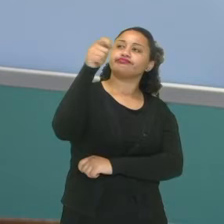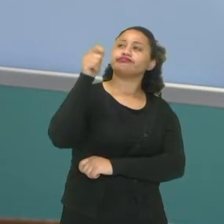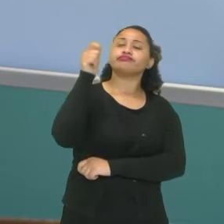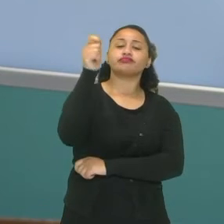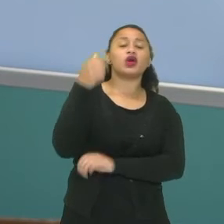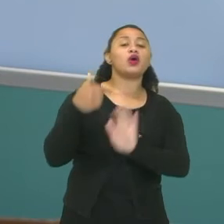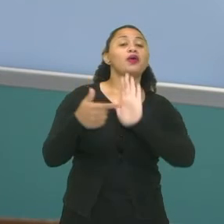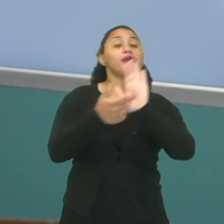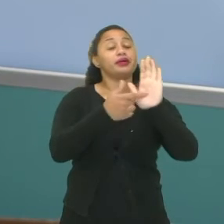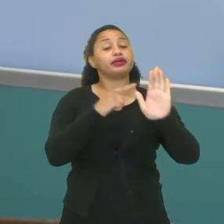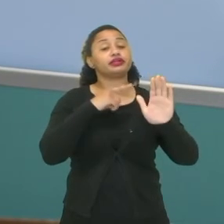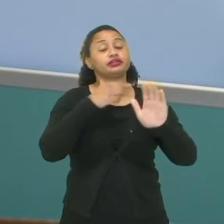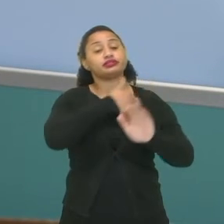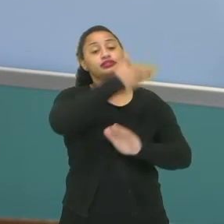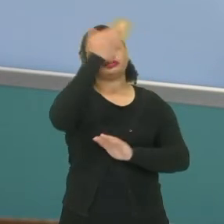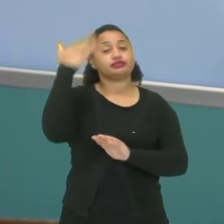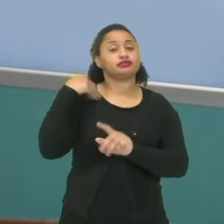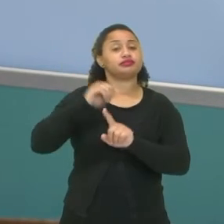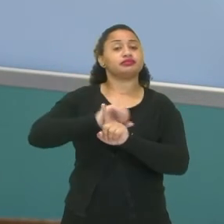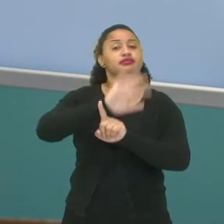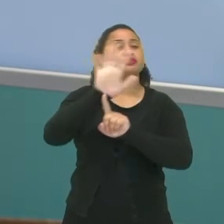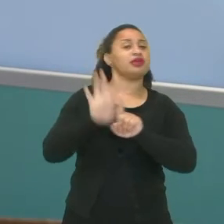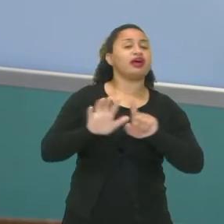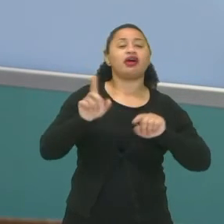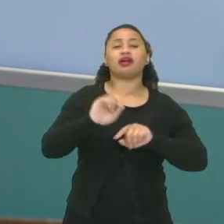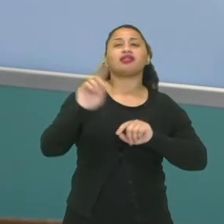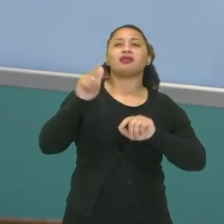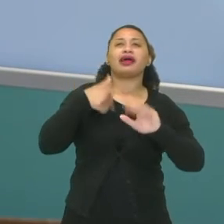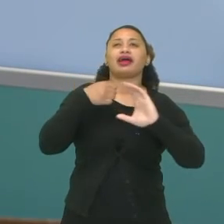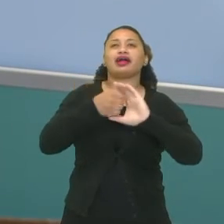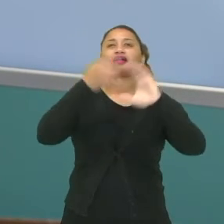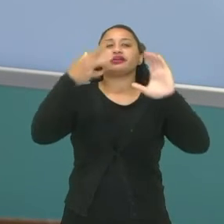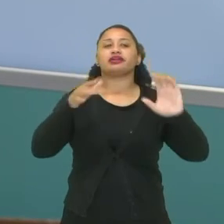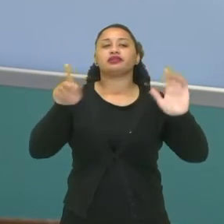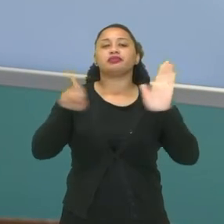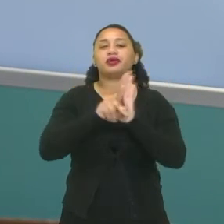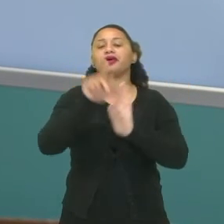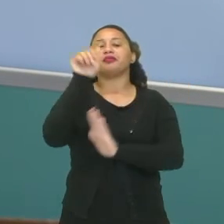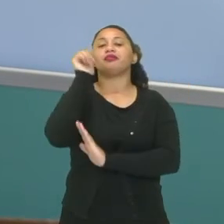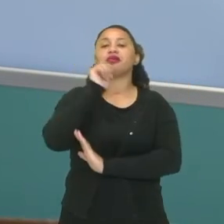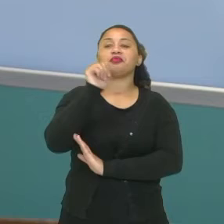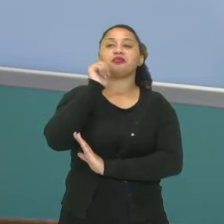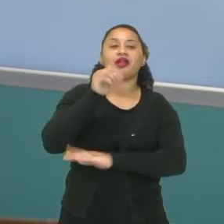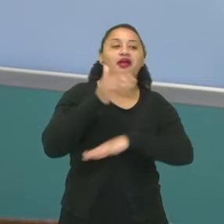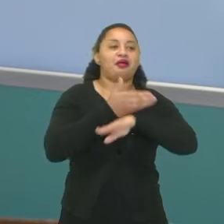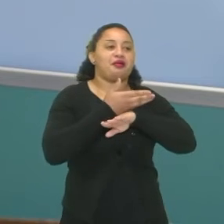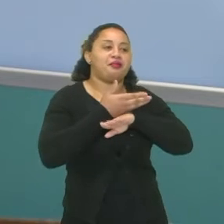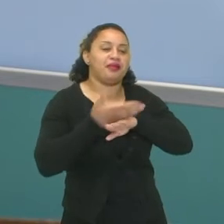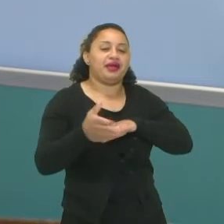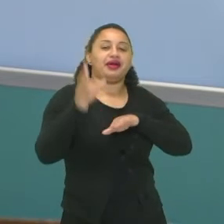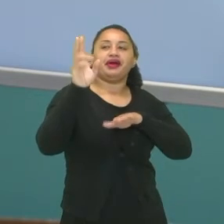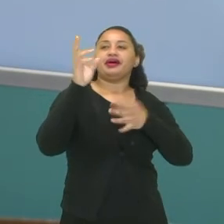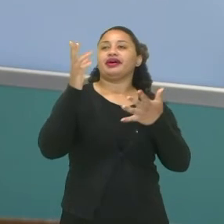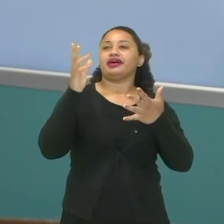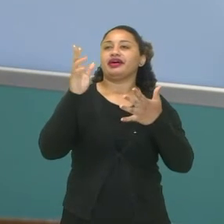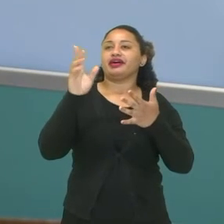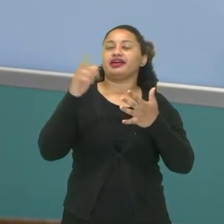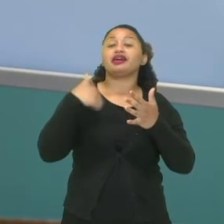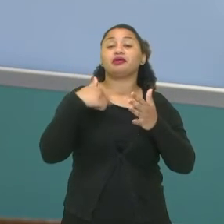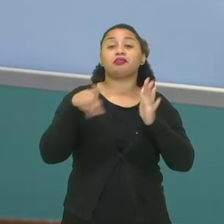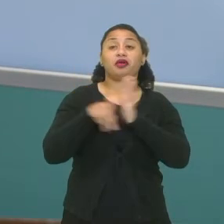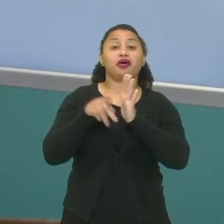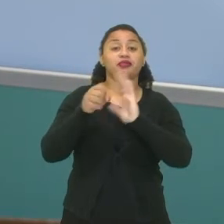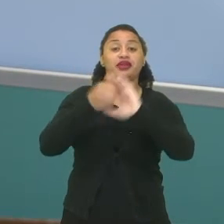representavam a Virgem de Guadalupe, não naquele estereótipo, né, de uma mulher branca que lembrava uma mulher